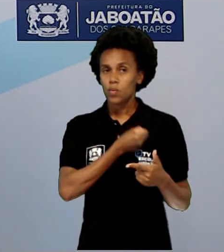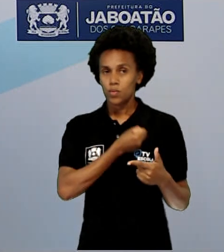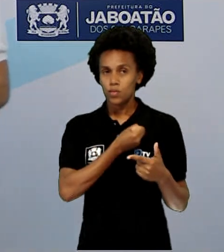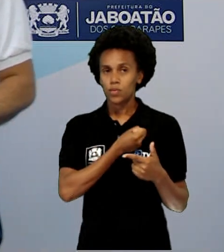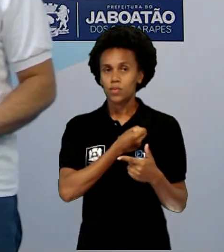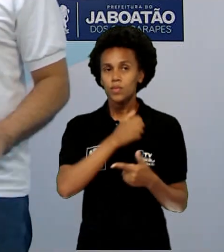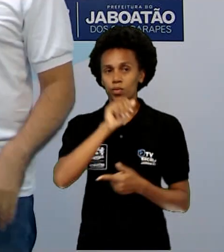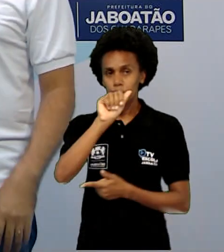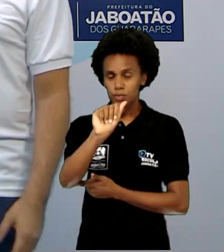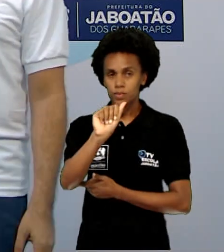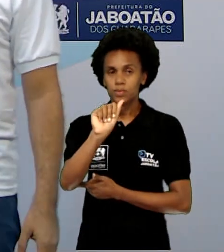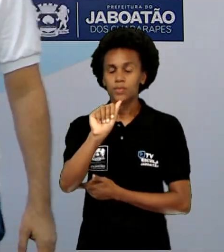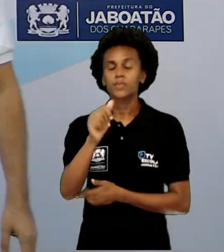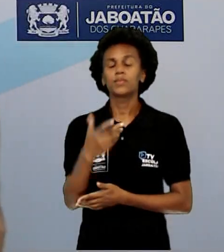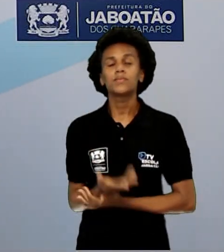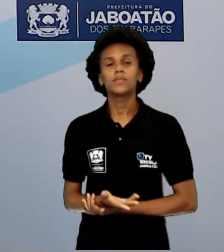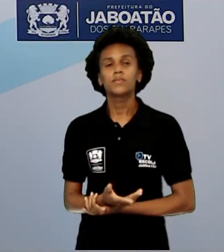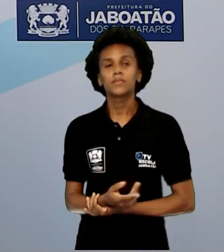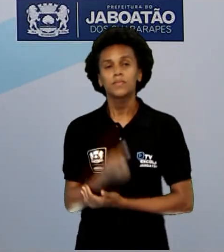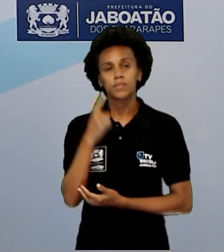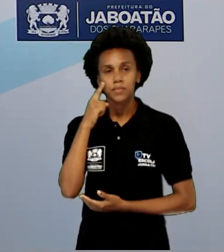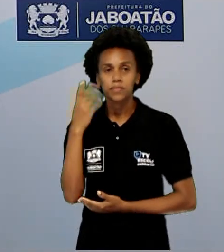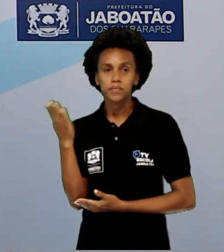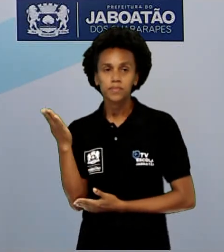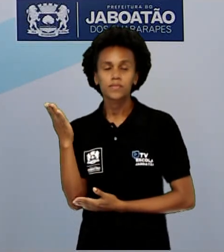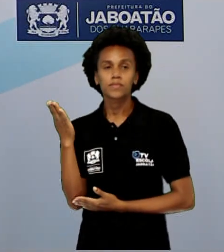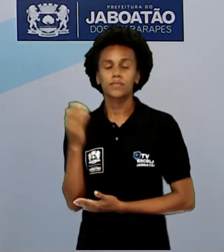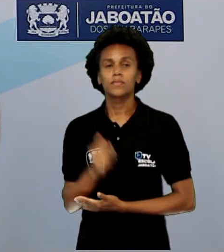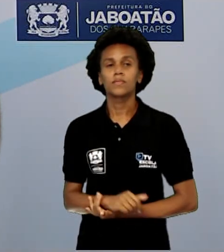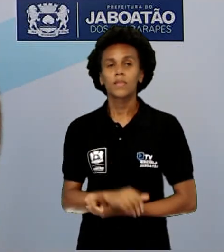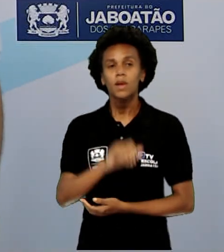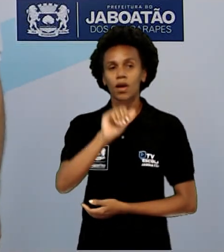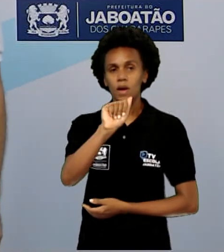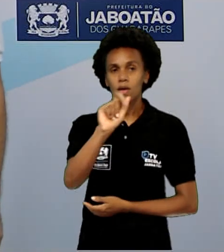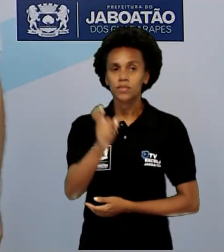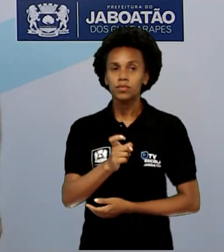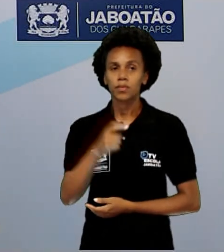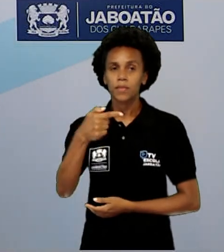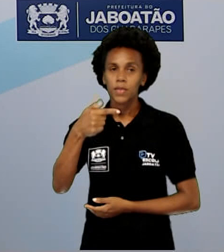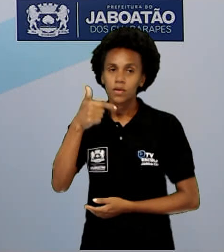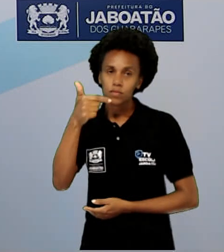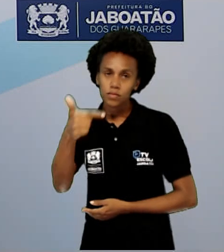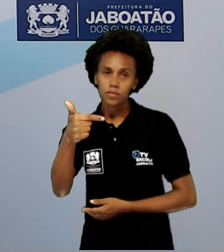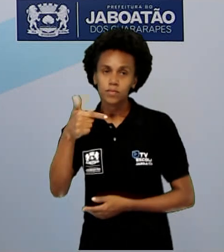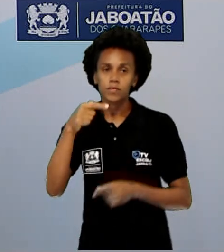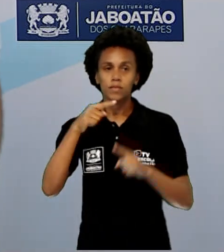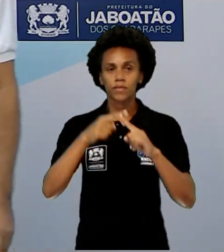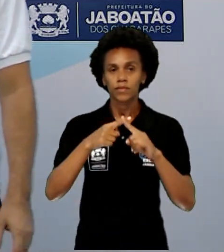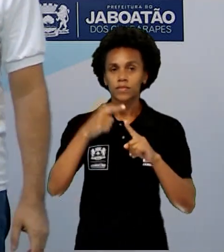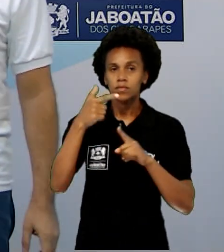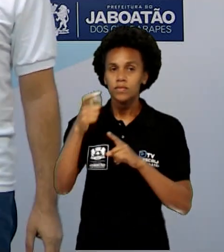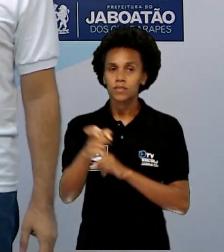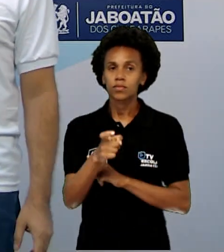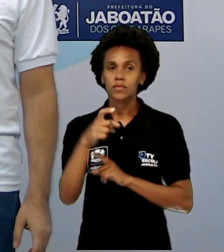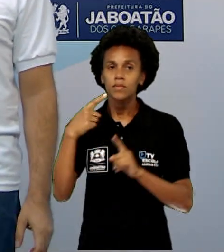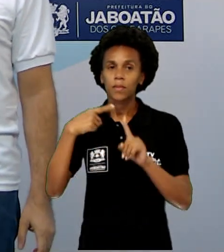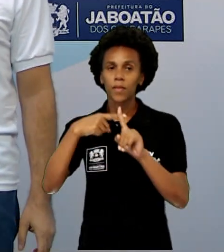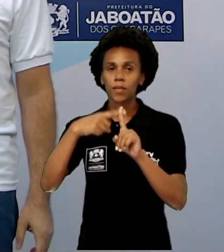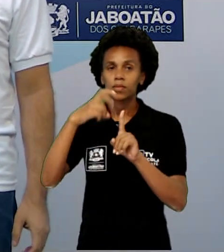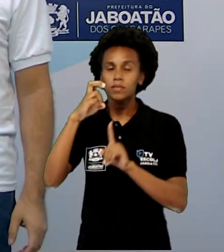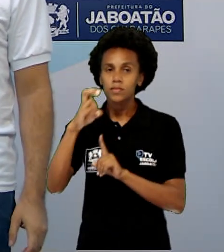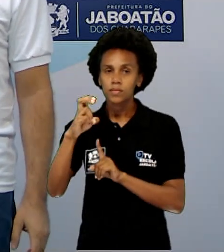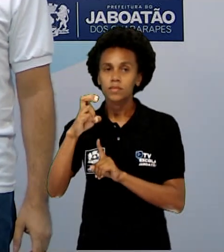veja como fica. A multiplicado por x menos 2 vezes x mais 5, dividido por A, e o zero